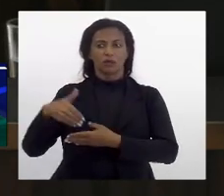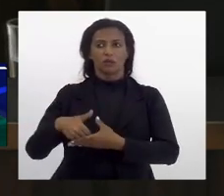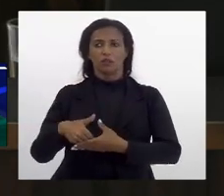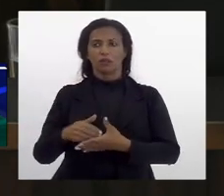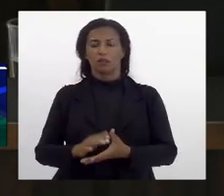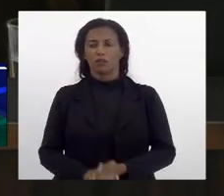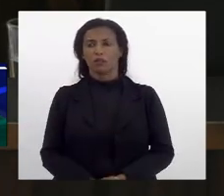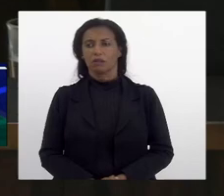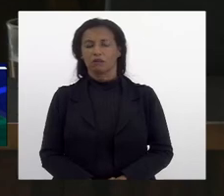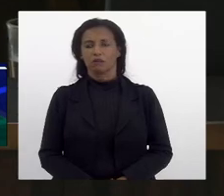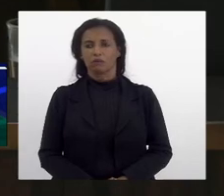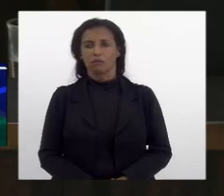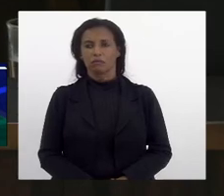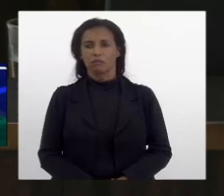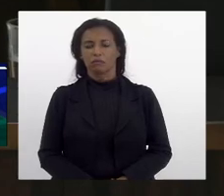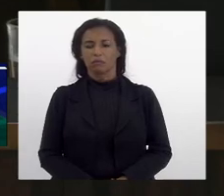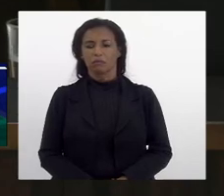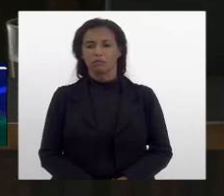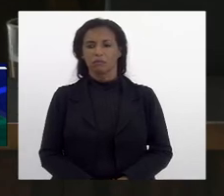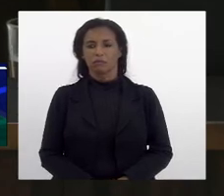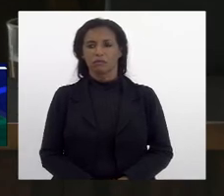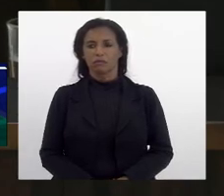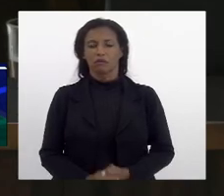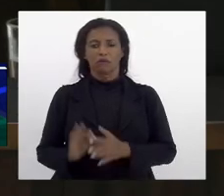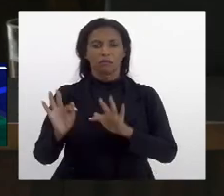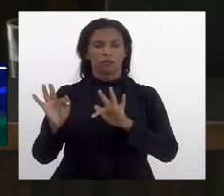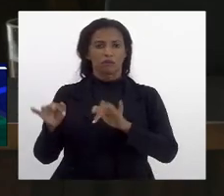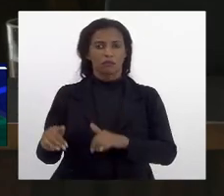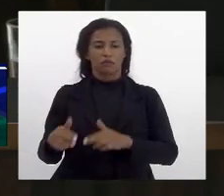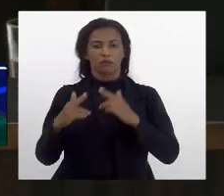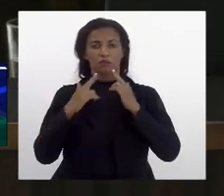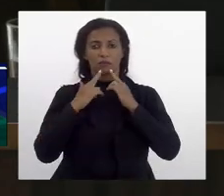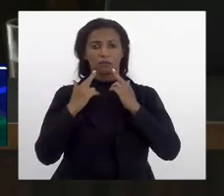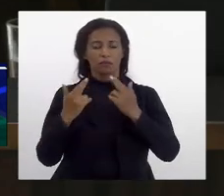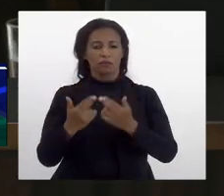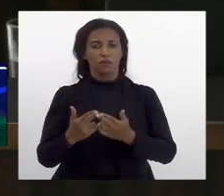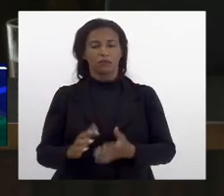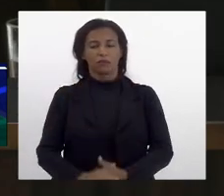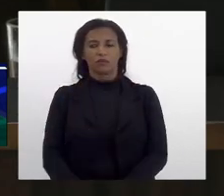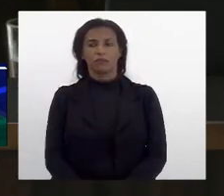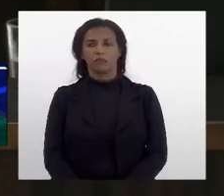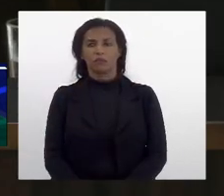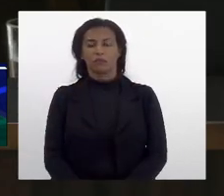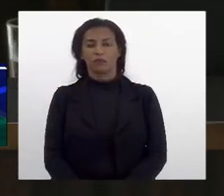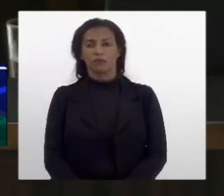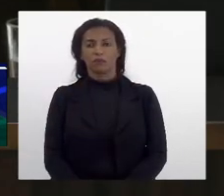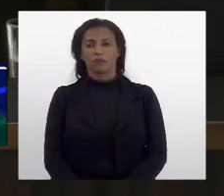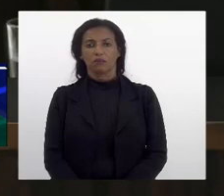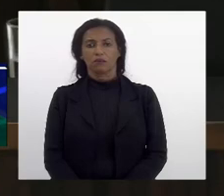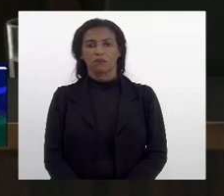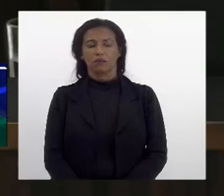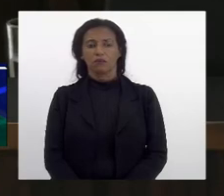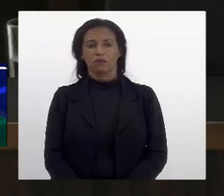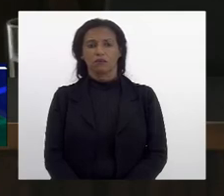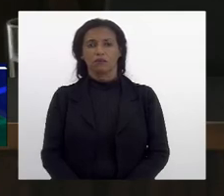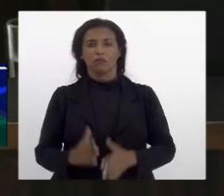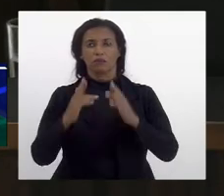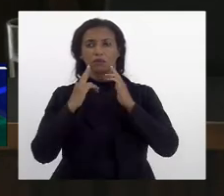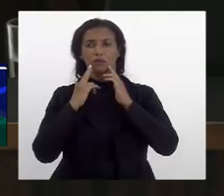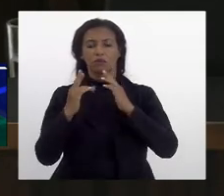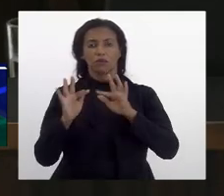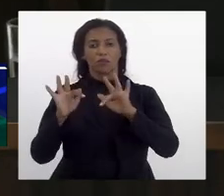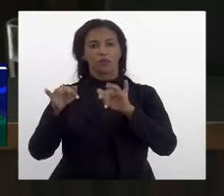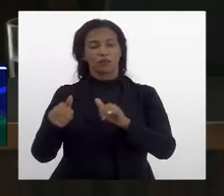declaro encerrada a sessão está aberta a sessão do expediente final